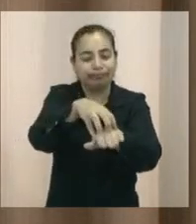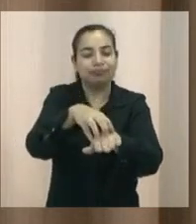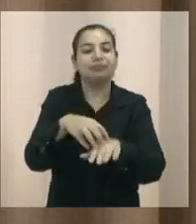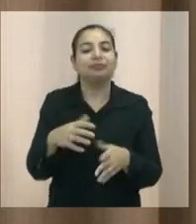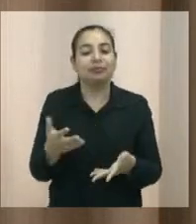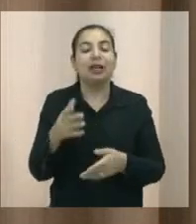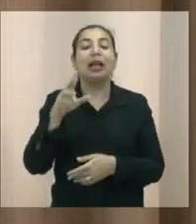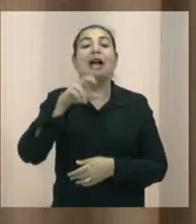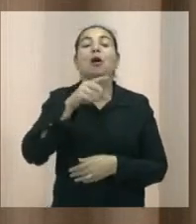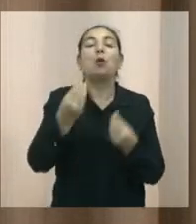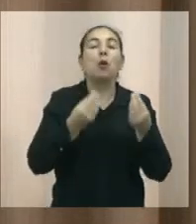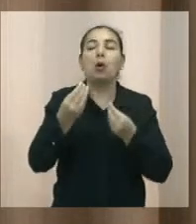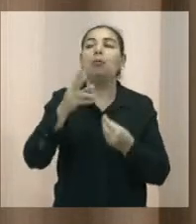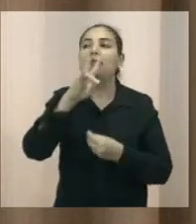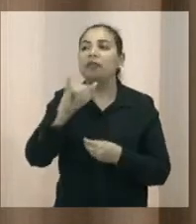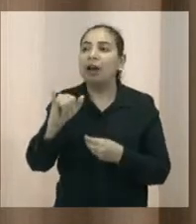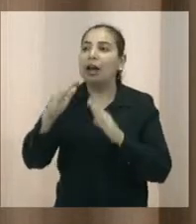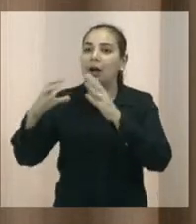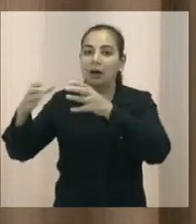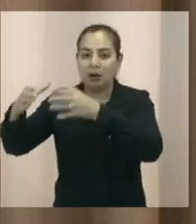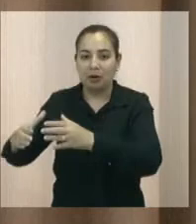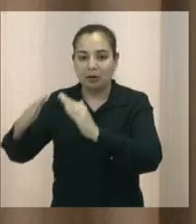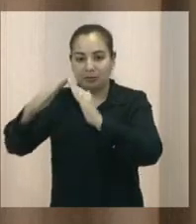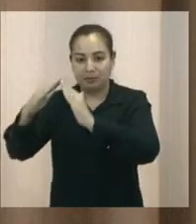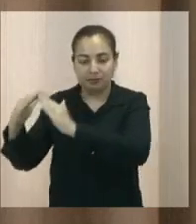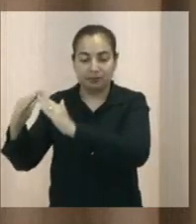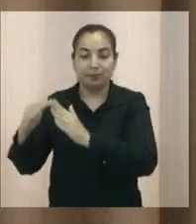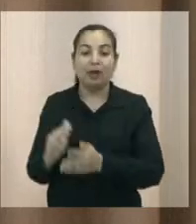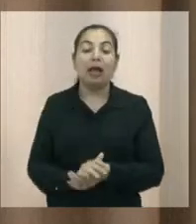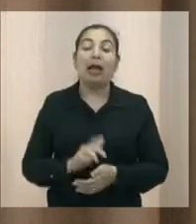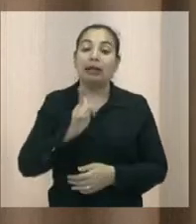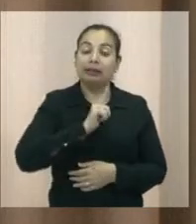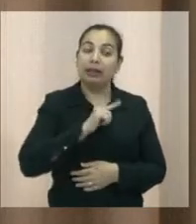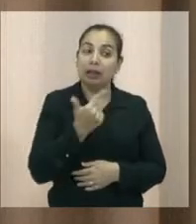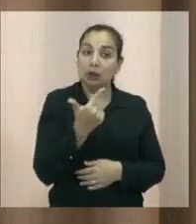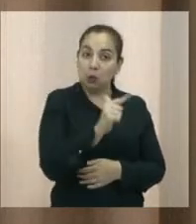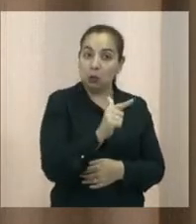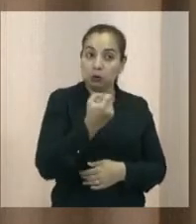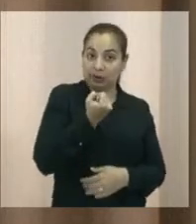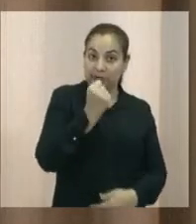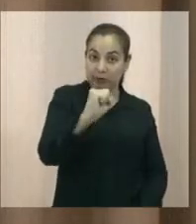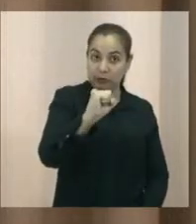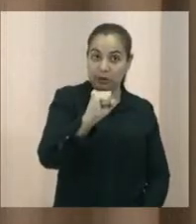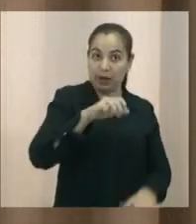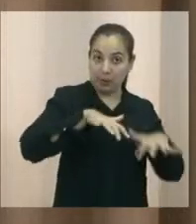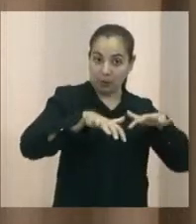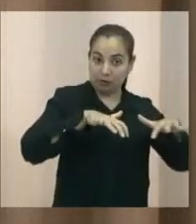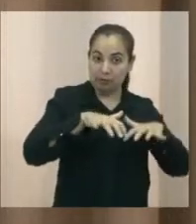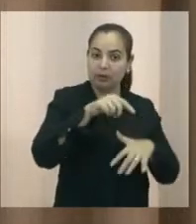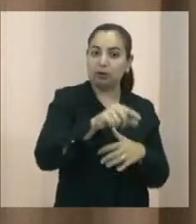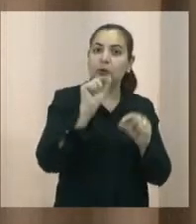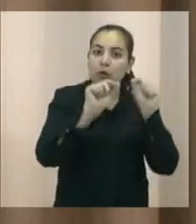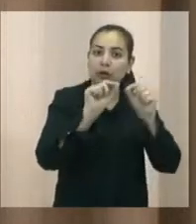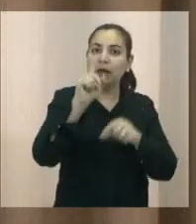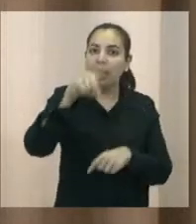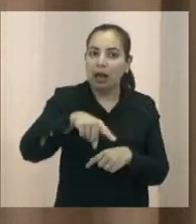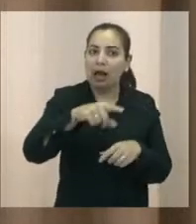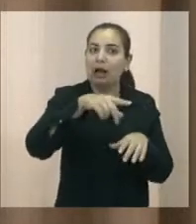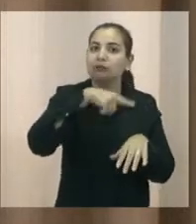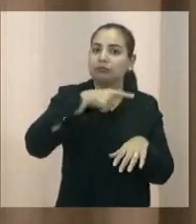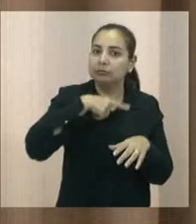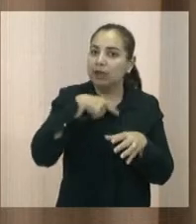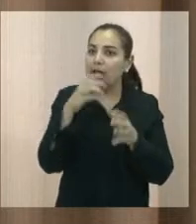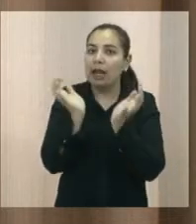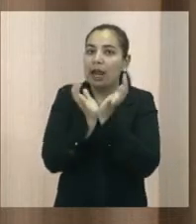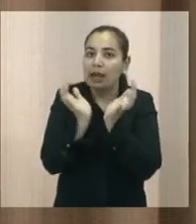indo nos bairros pontualmente. Sim. O Defensoria em Movimento, ele é um projeto mais amplo. Ele chega ali na comunidade, ele quer resolver, ele faz audiências públicas